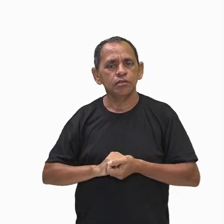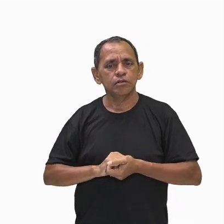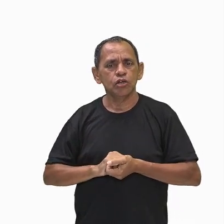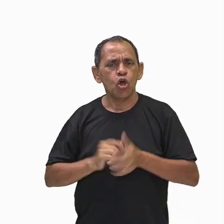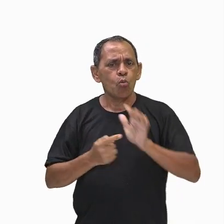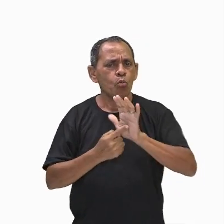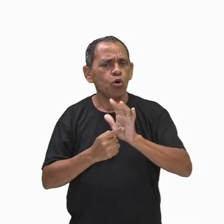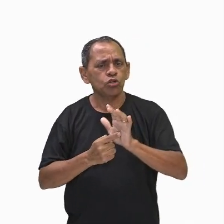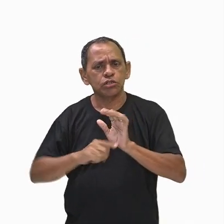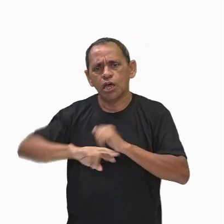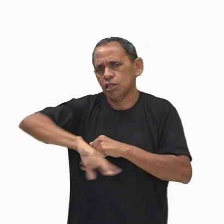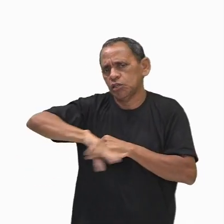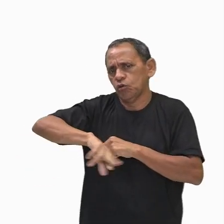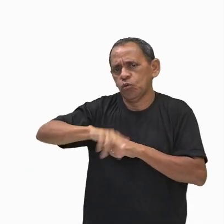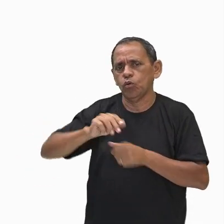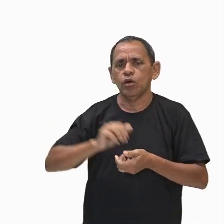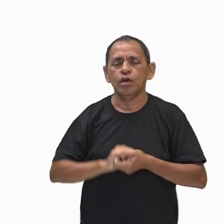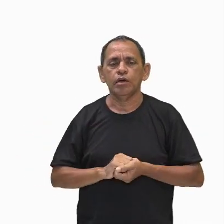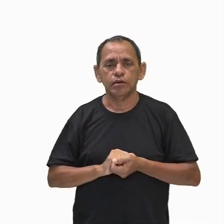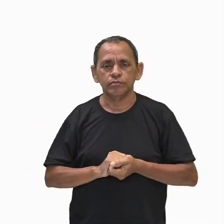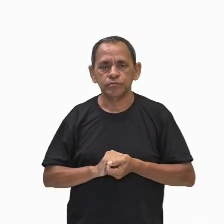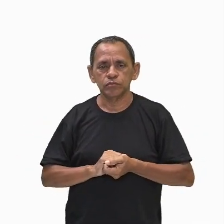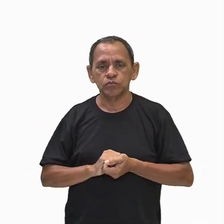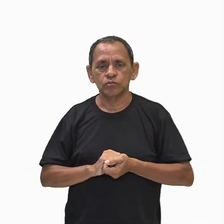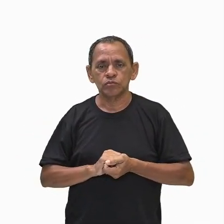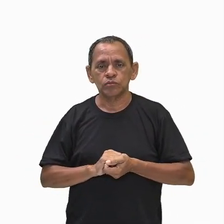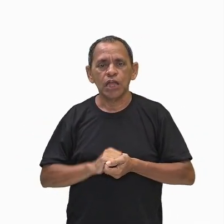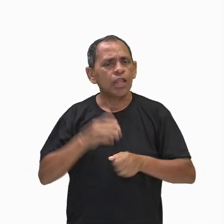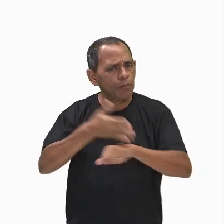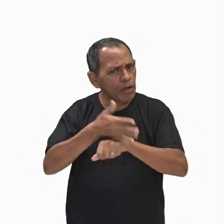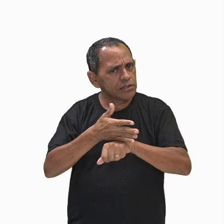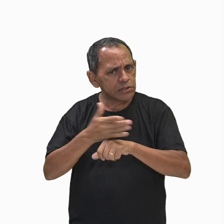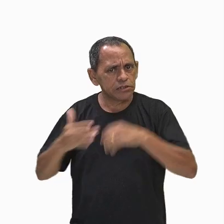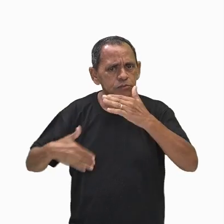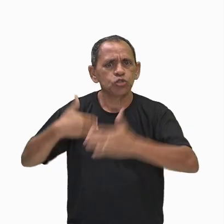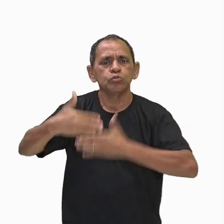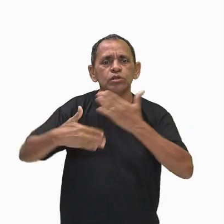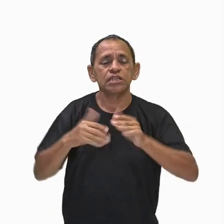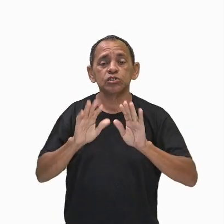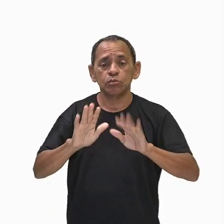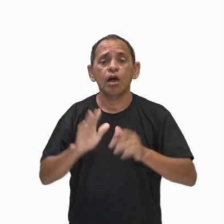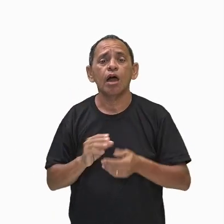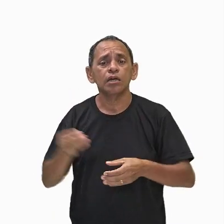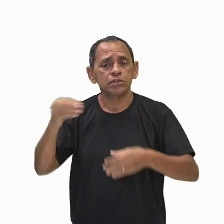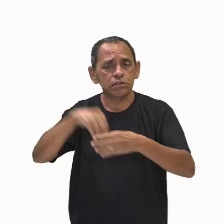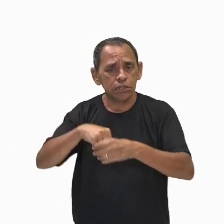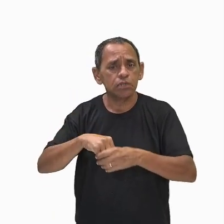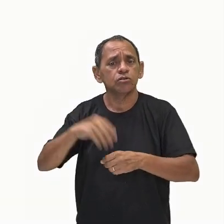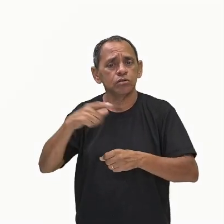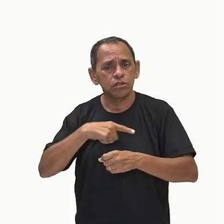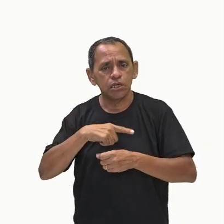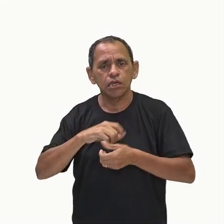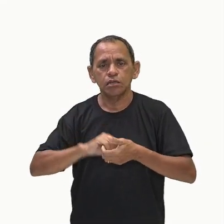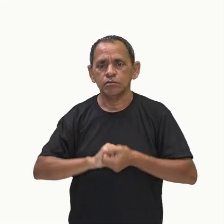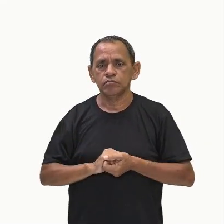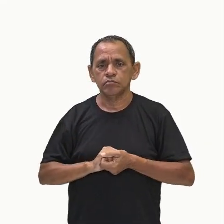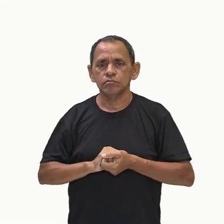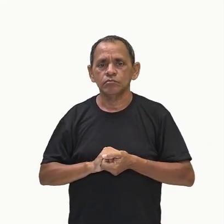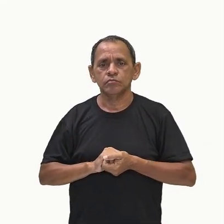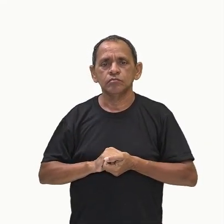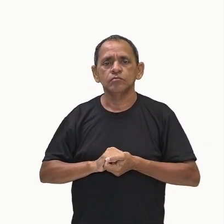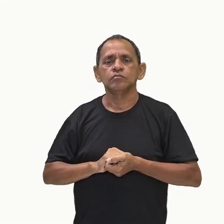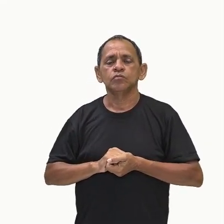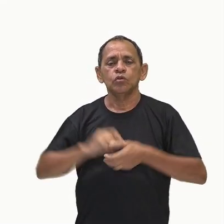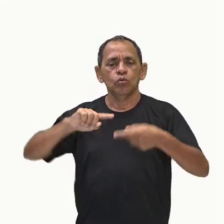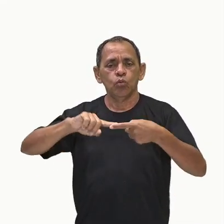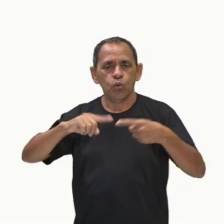entender que ela vai fazer parte desse processo, porque ela vai estar presente bem aqui, né? RNA polimerase, ela